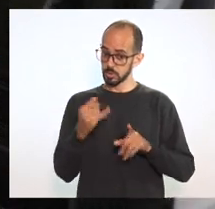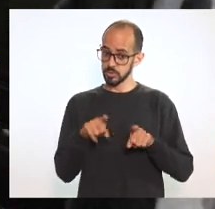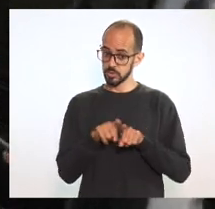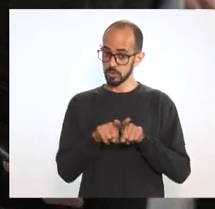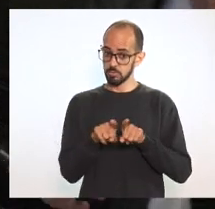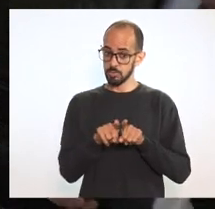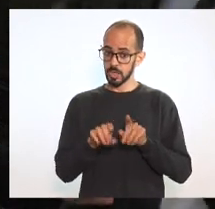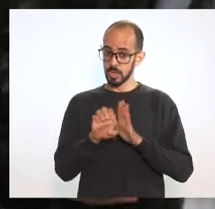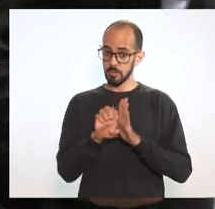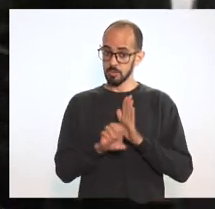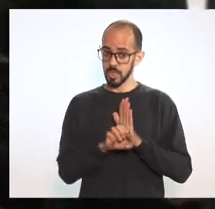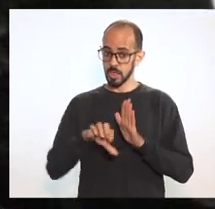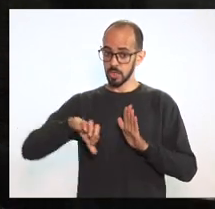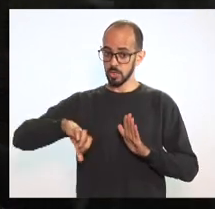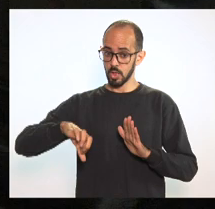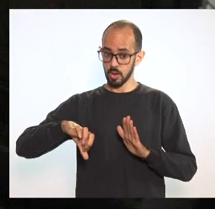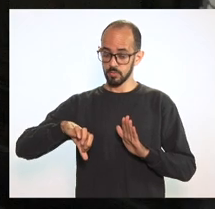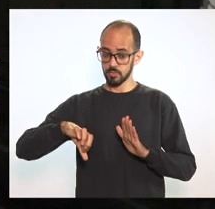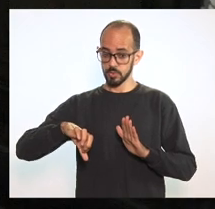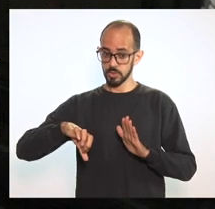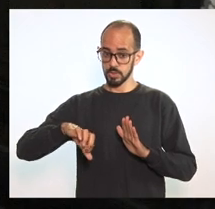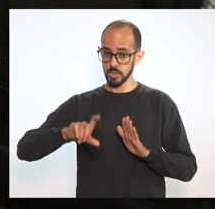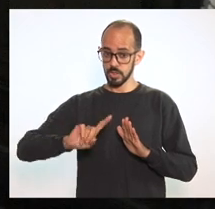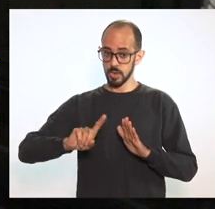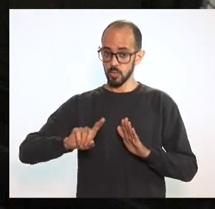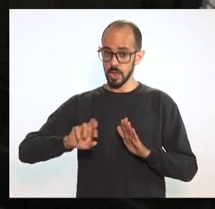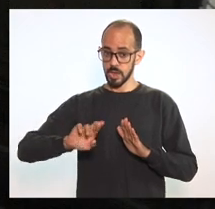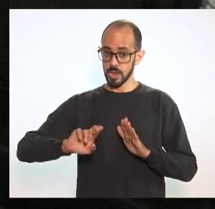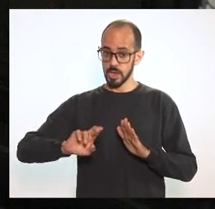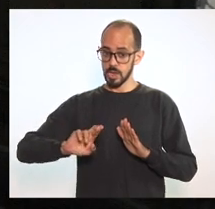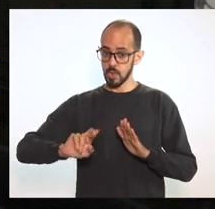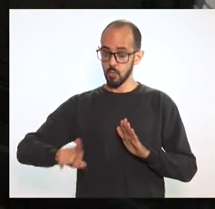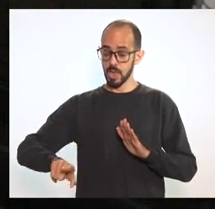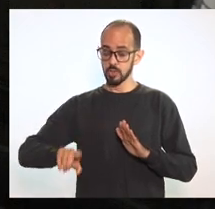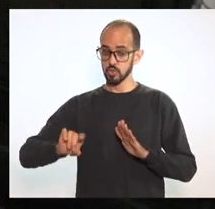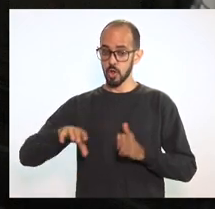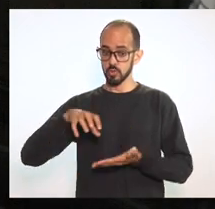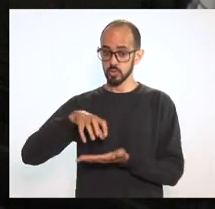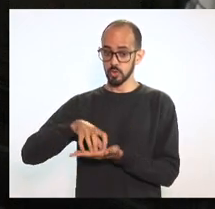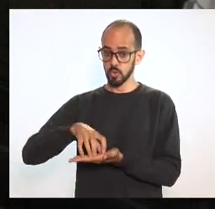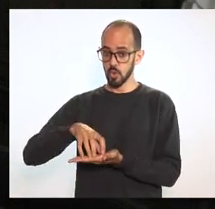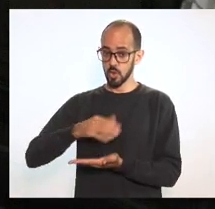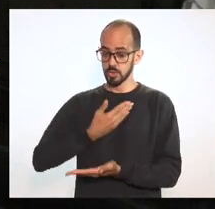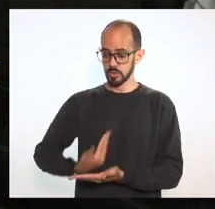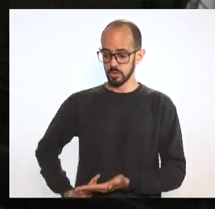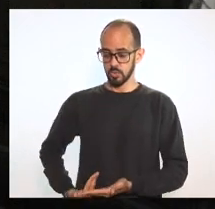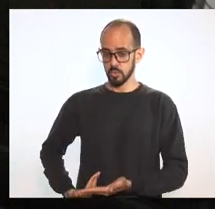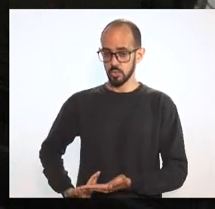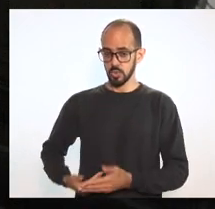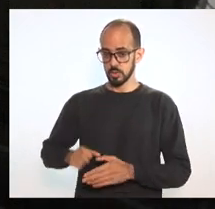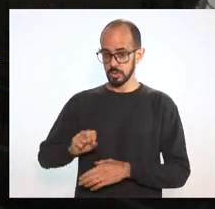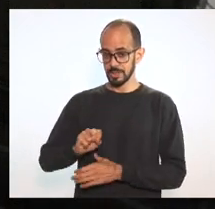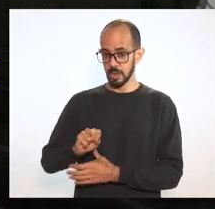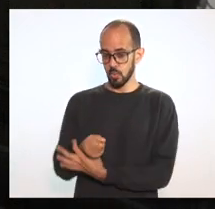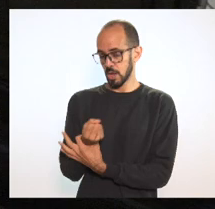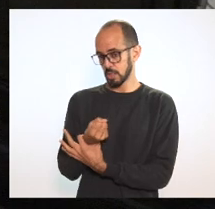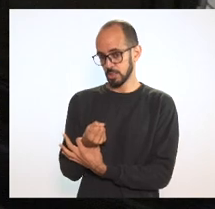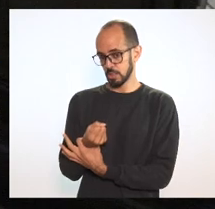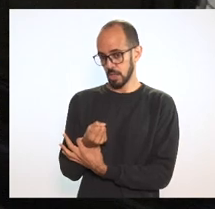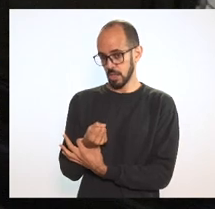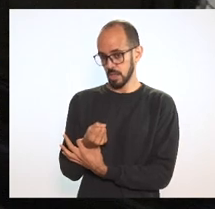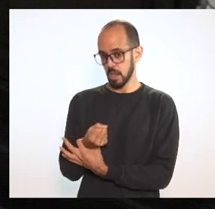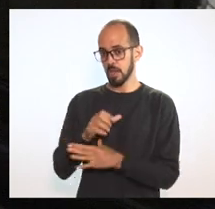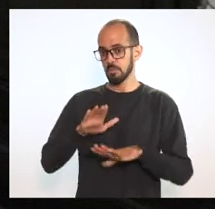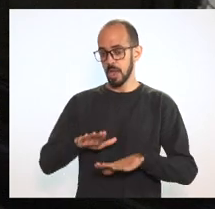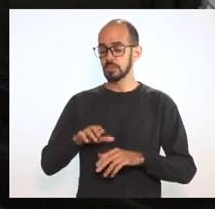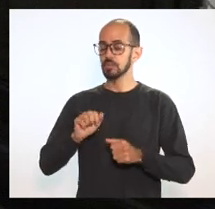número 9. Não, é? Não se limitar aos servidores de segurança. Pode-se até estabelecer uma prioridade no conjunto de servidores, mas